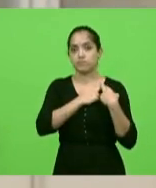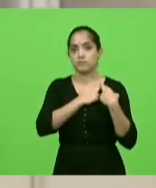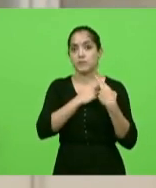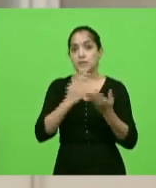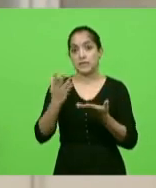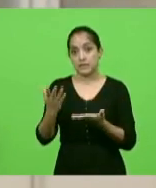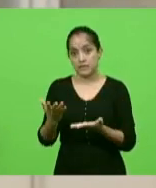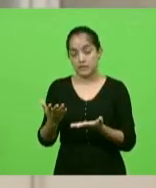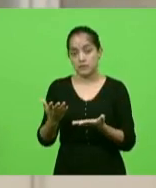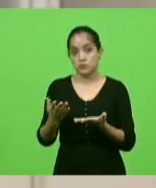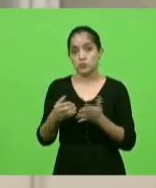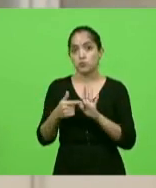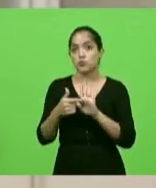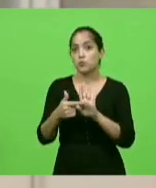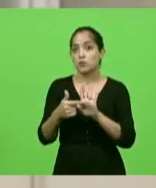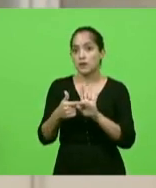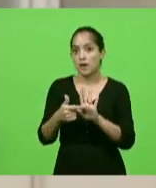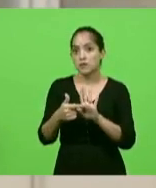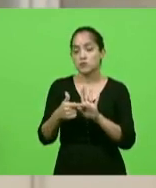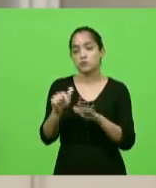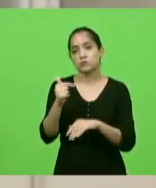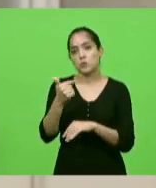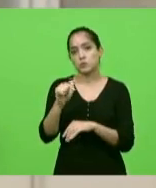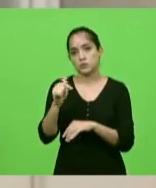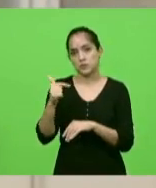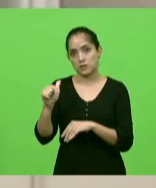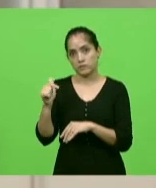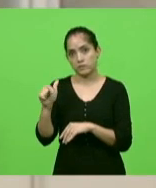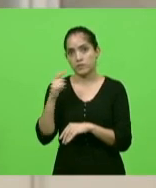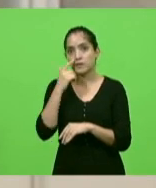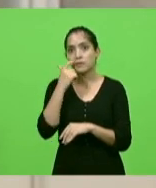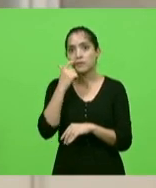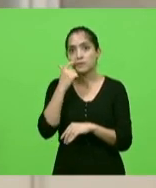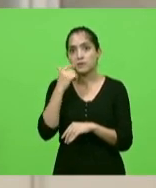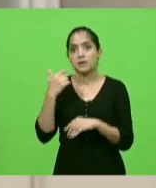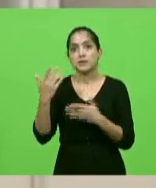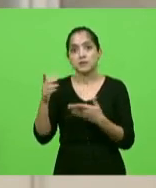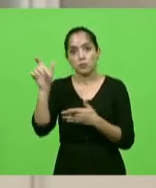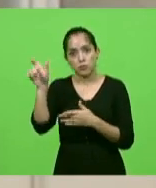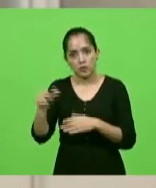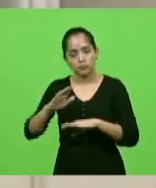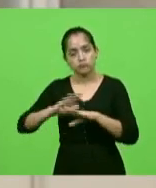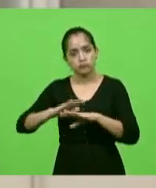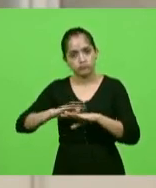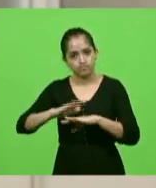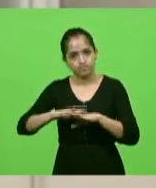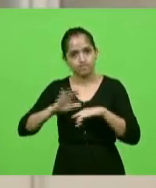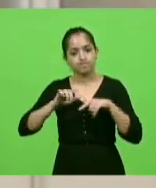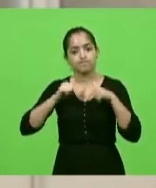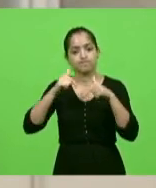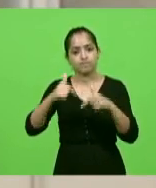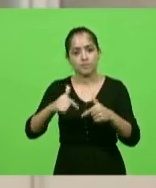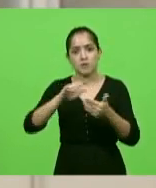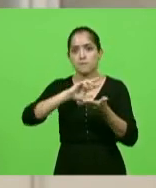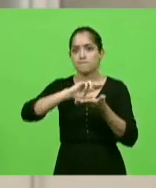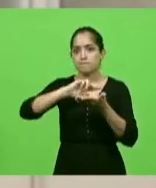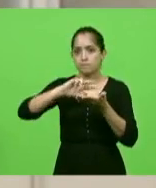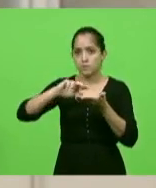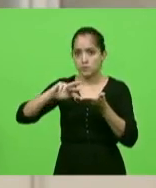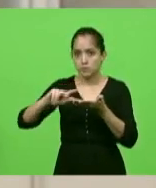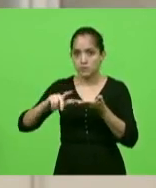isso no caso presente não ocorreu porque ele tomou todas as medidas possíveis